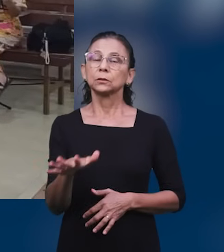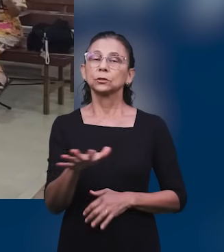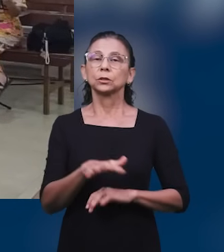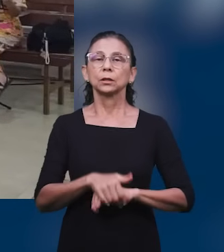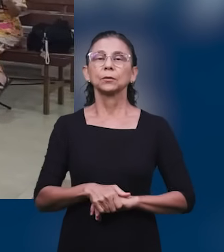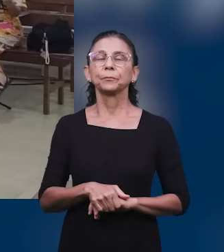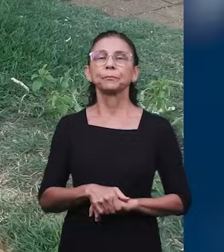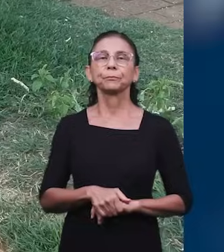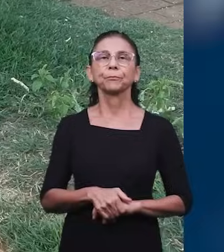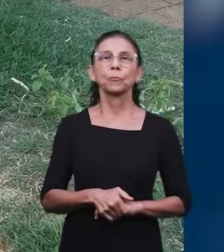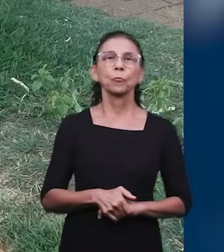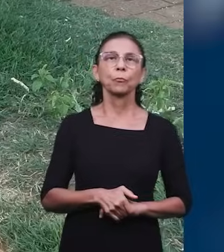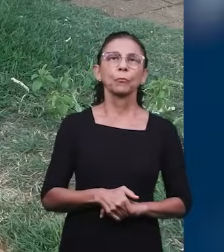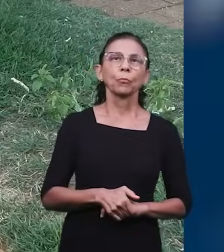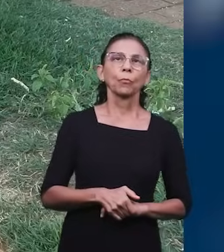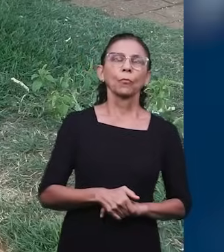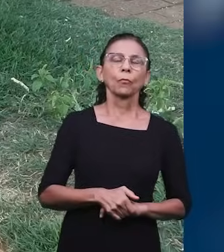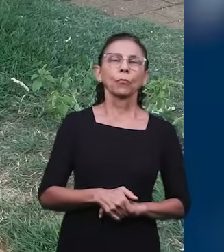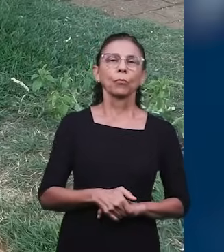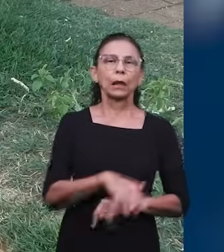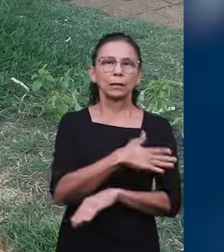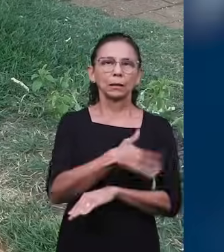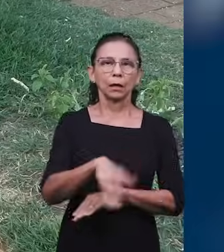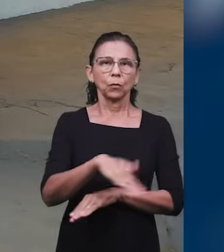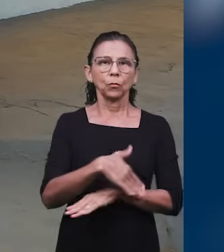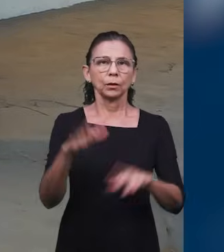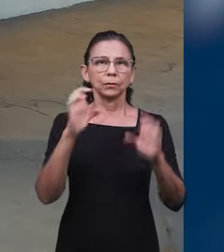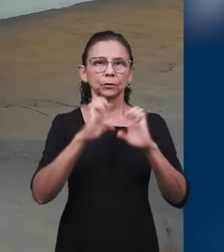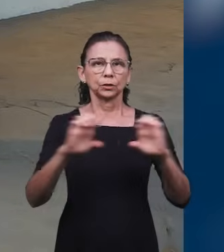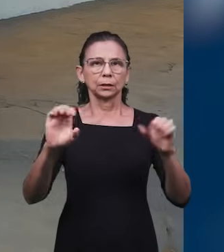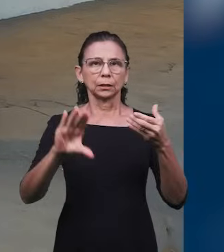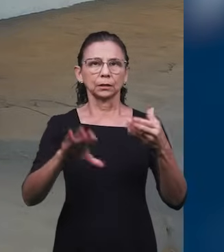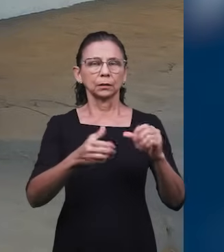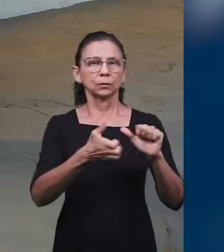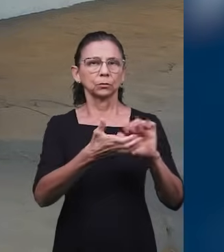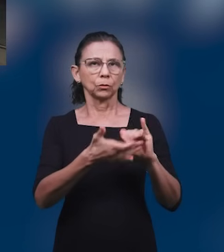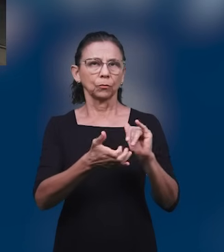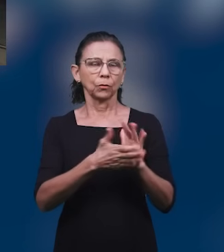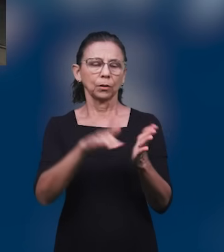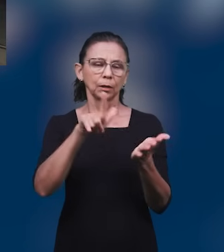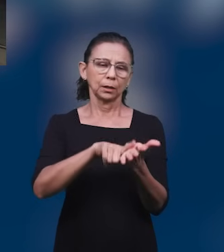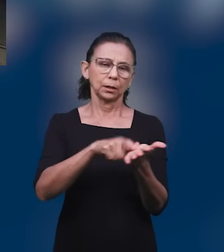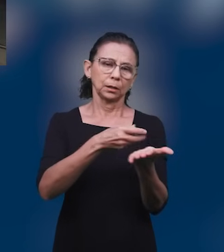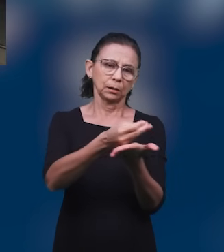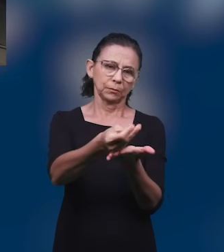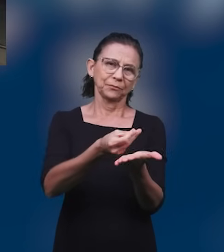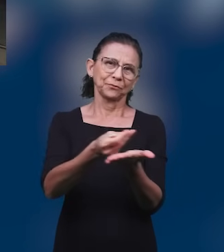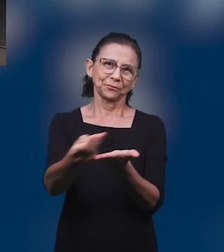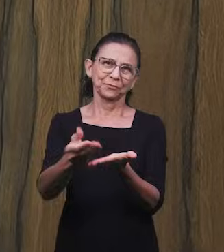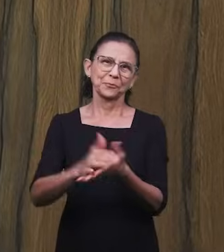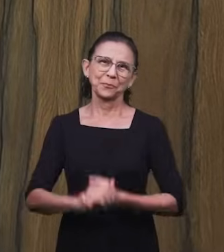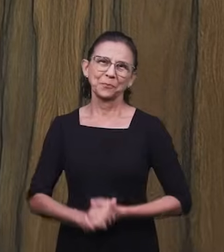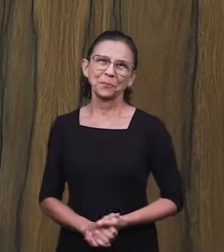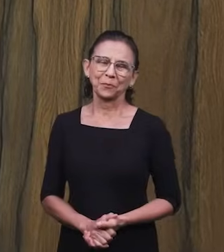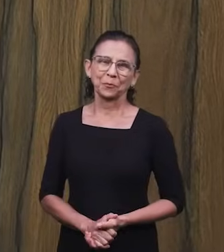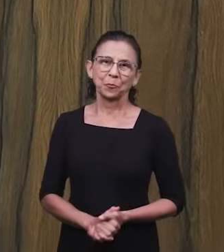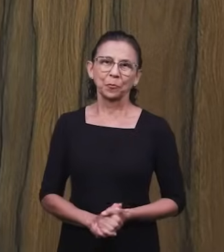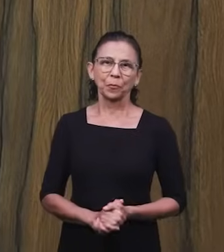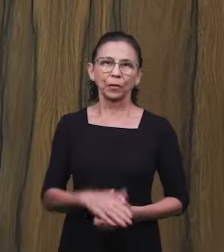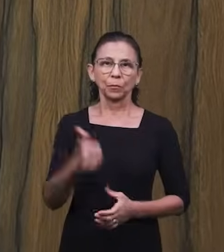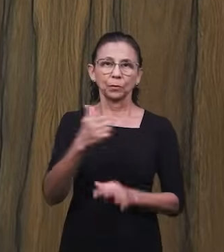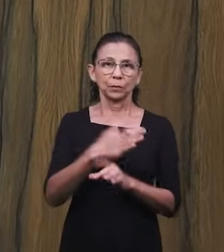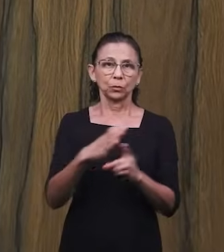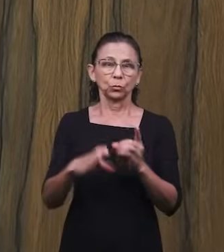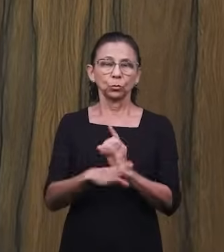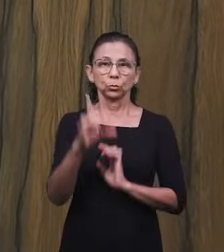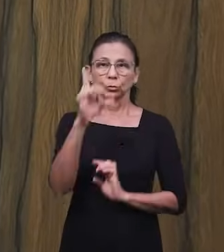foi realizada uma cantata com entrega de convite para um culto evangelístico, iniciando o primeiro culto aos domingos. Em Três Lagoas,